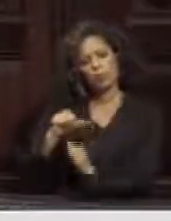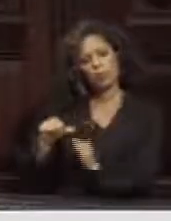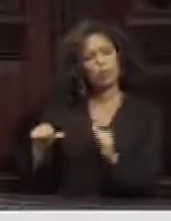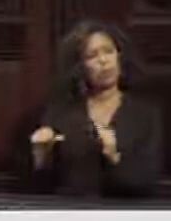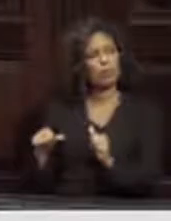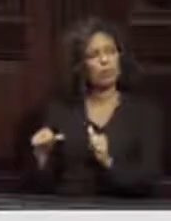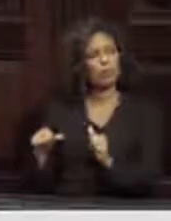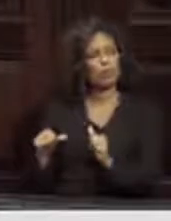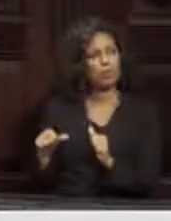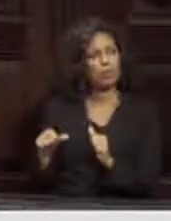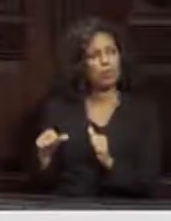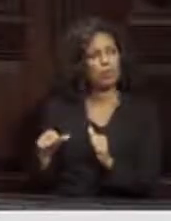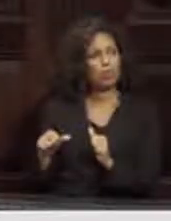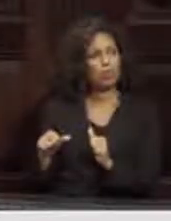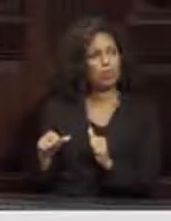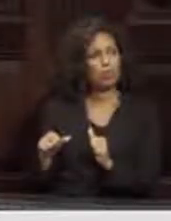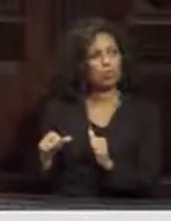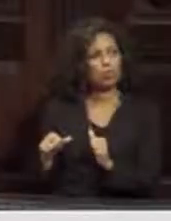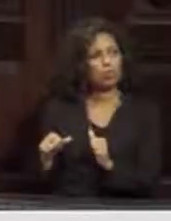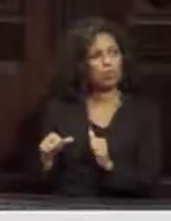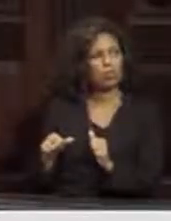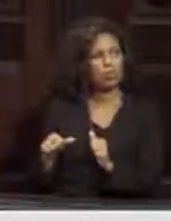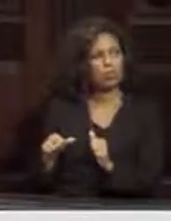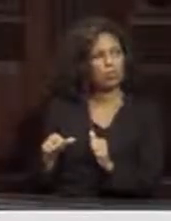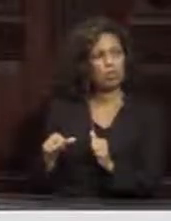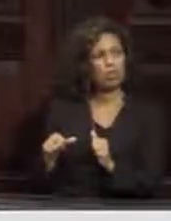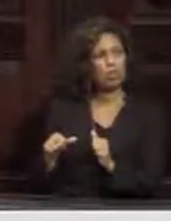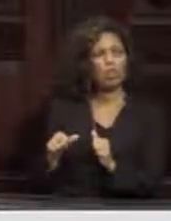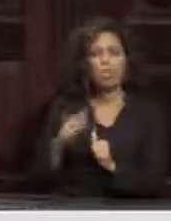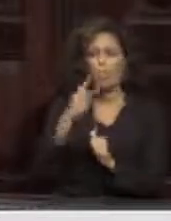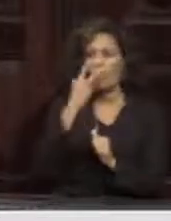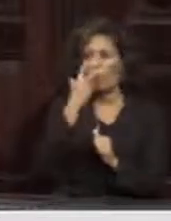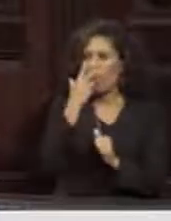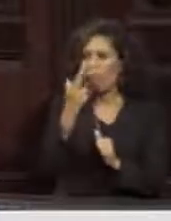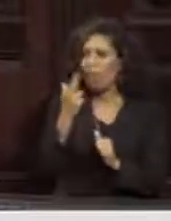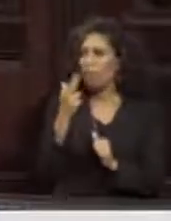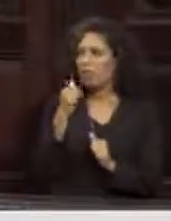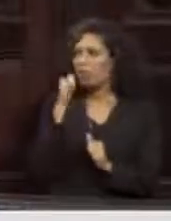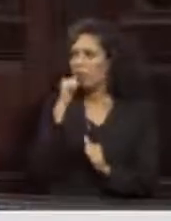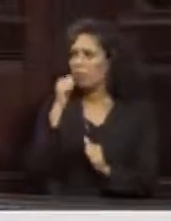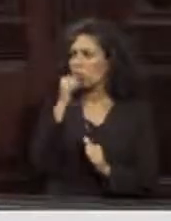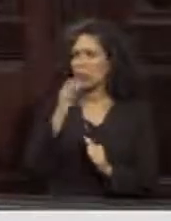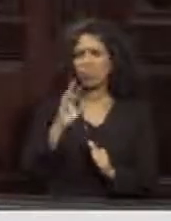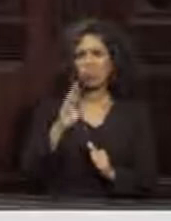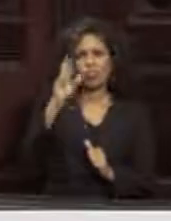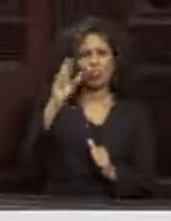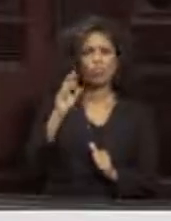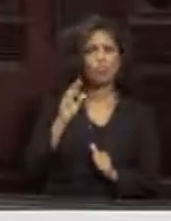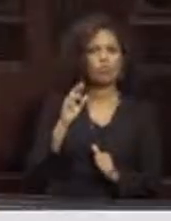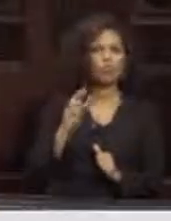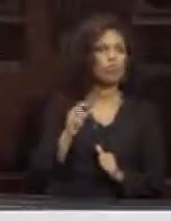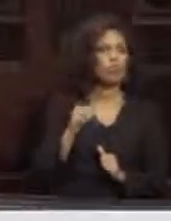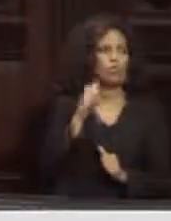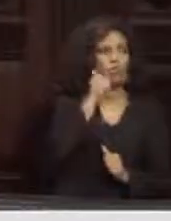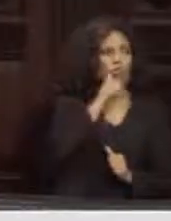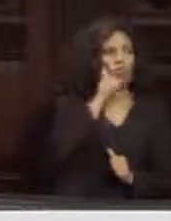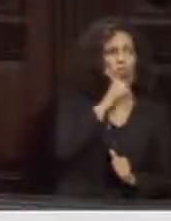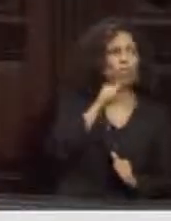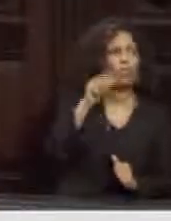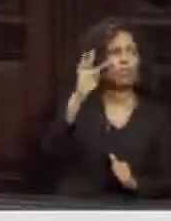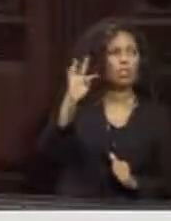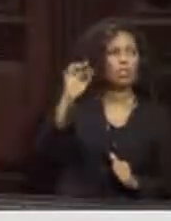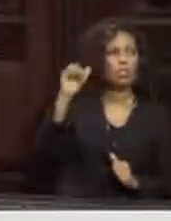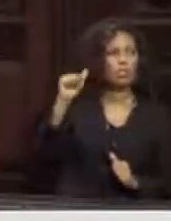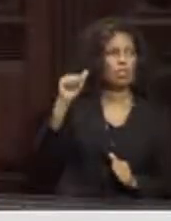fiscalização, porque a presidente da Rio Trilhos, a senhora Tatiana, enviou uma correspondência para a Getransp, dizendo que não